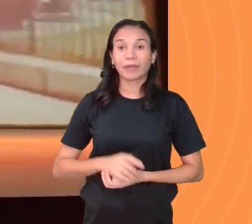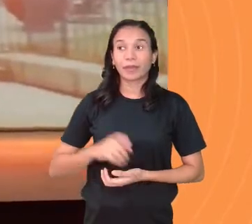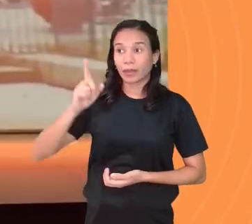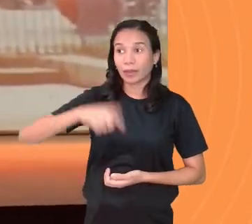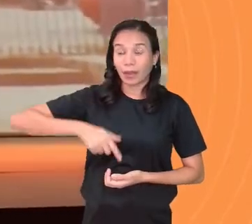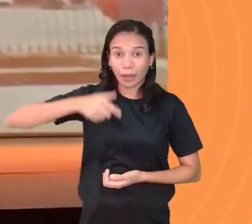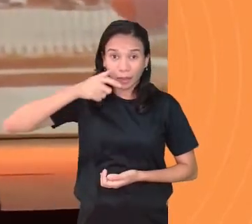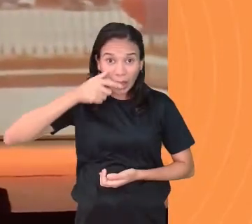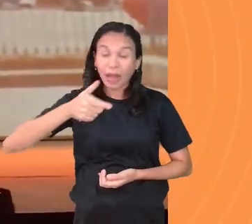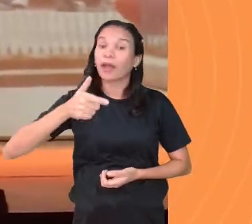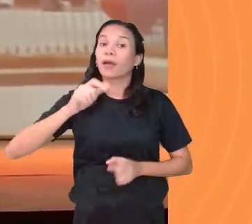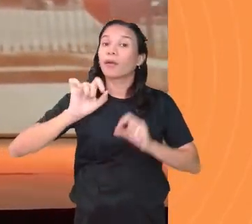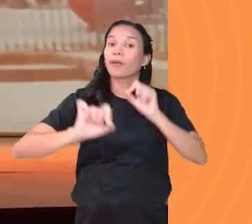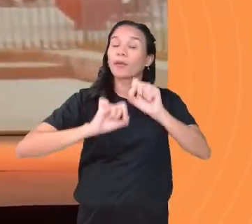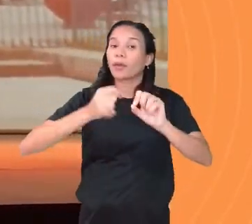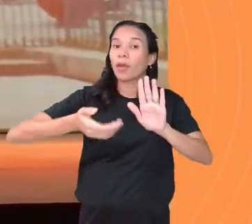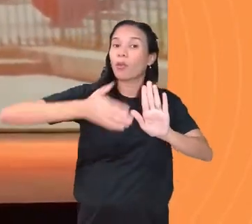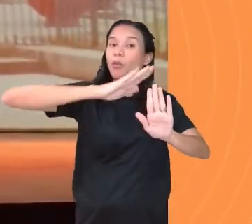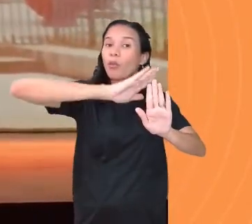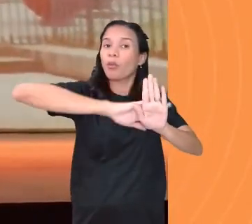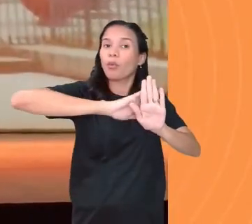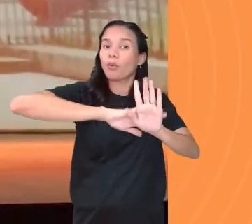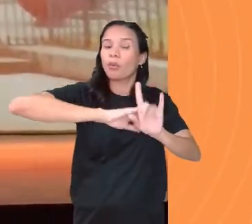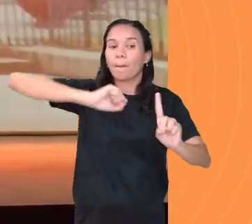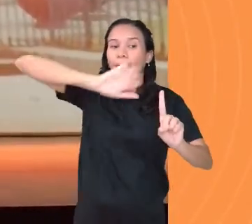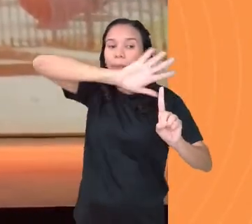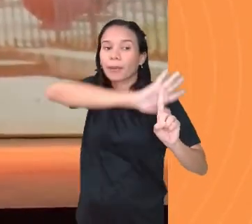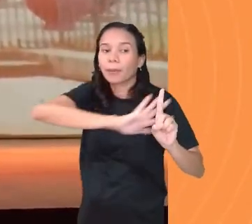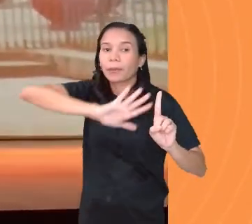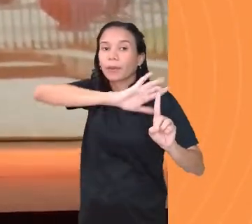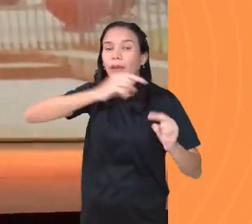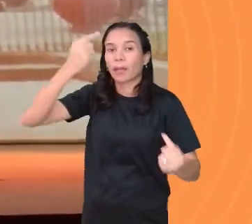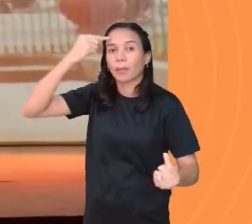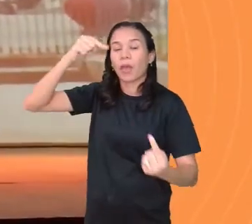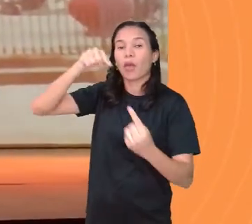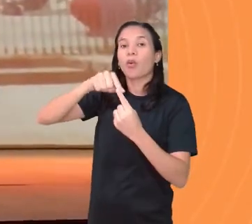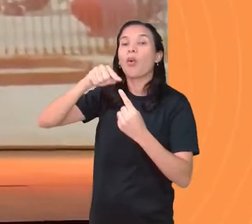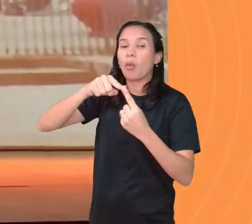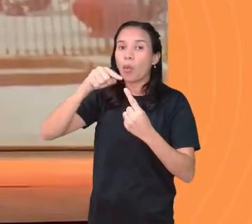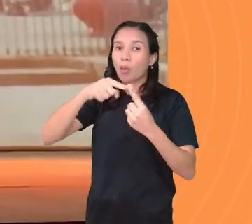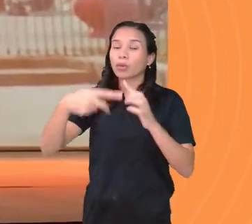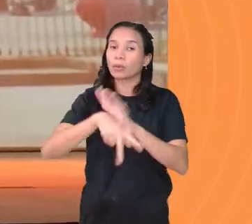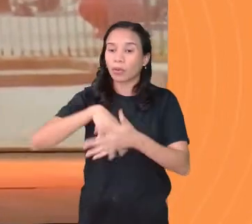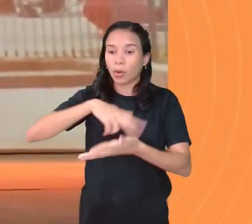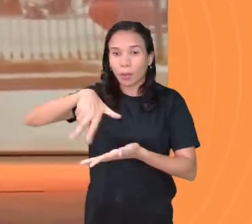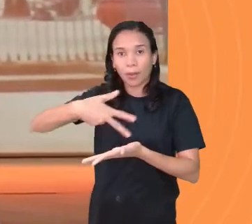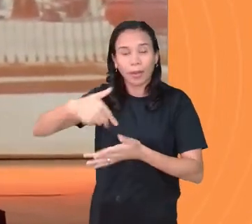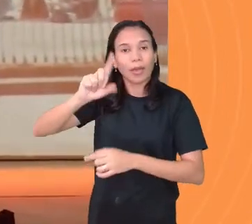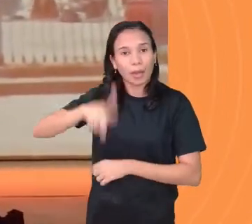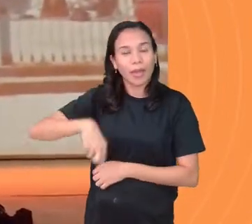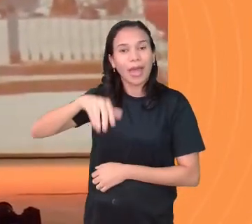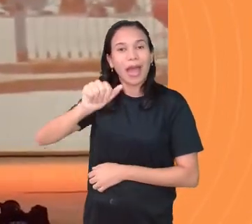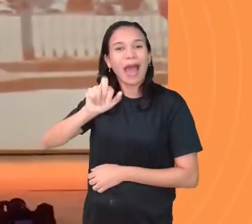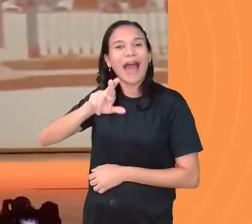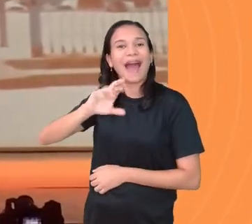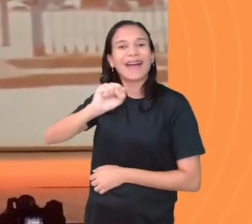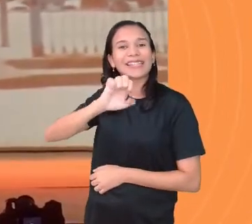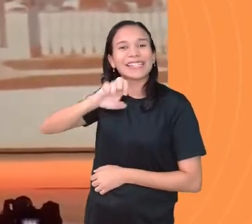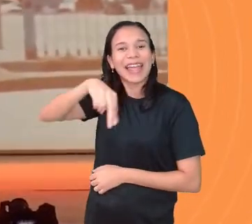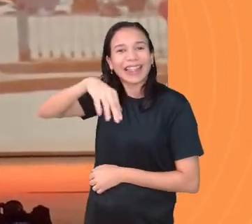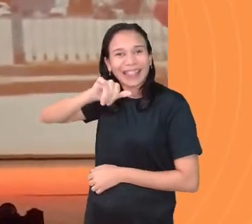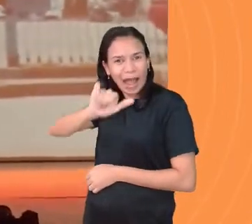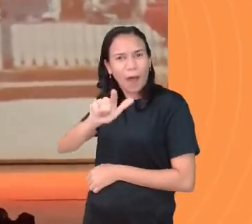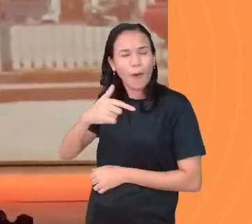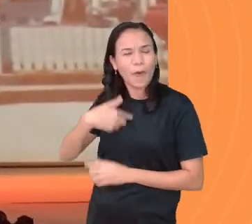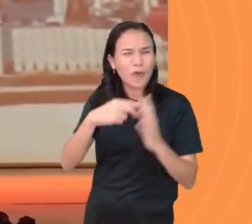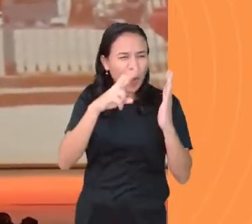Interessante notar, né, também que o fundo também conversa, né, professora Viviane? Isso é a Praça do Arsenal, me disseram aqui. Eu